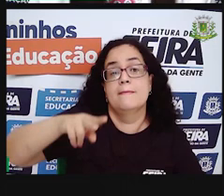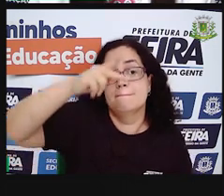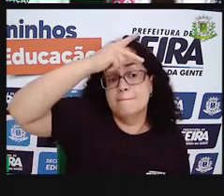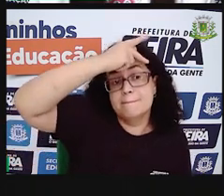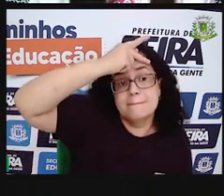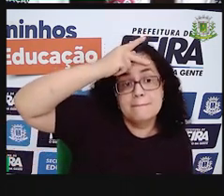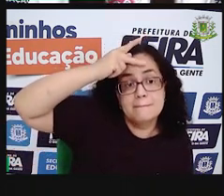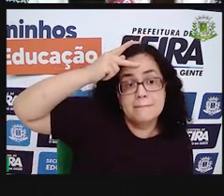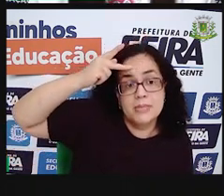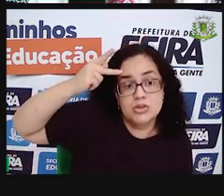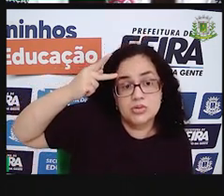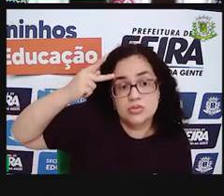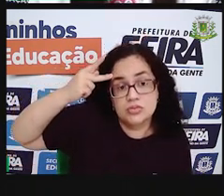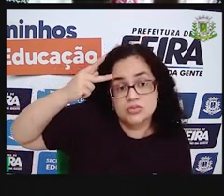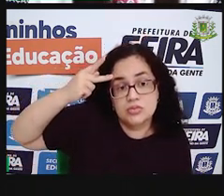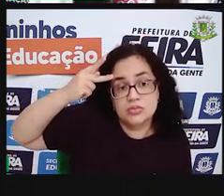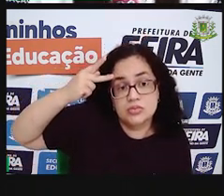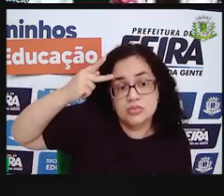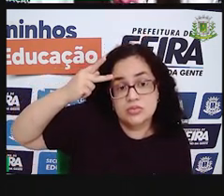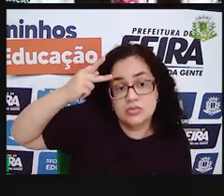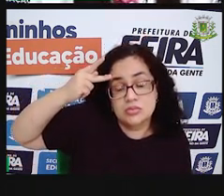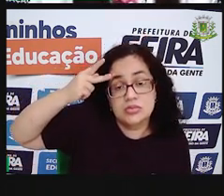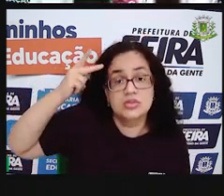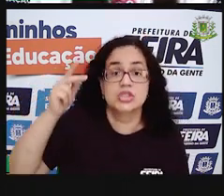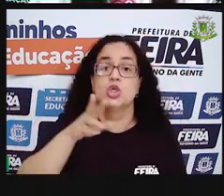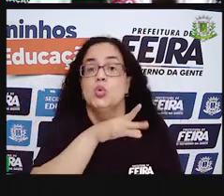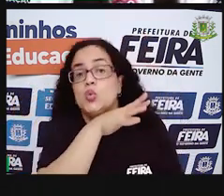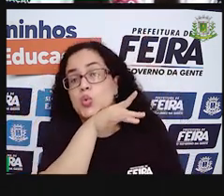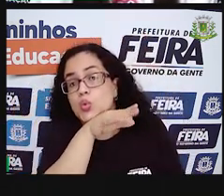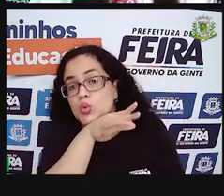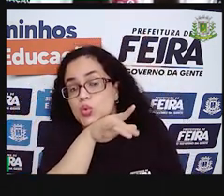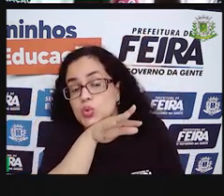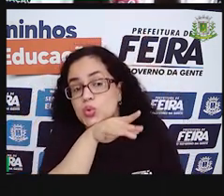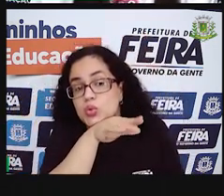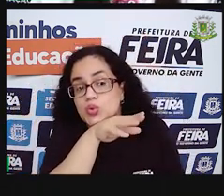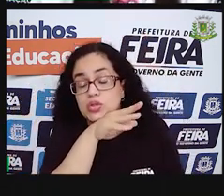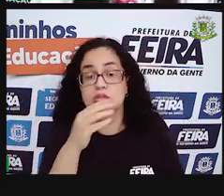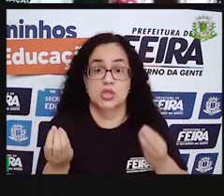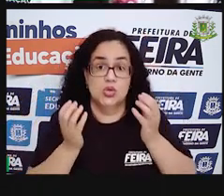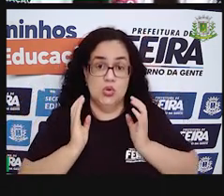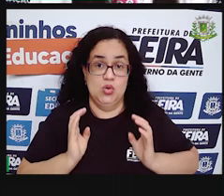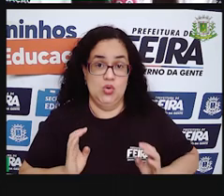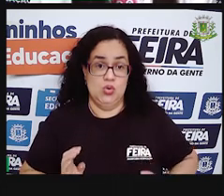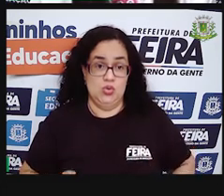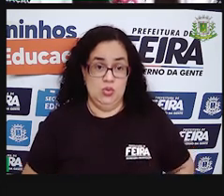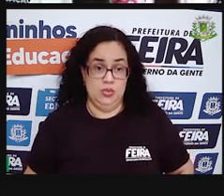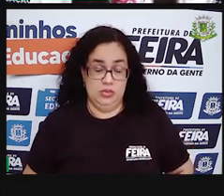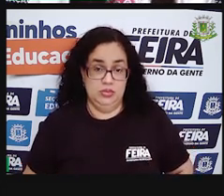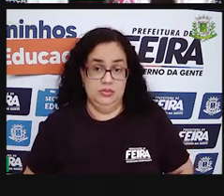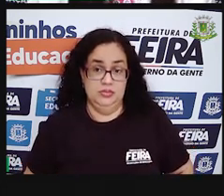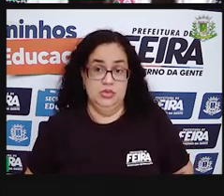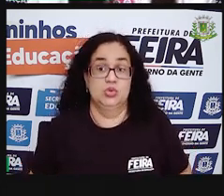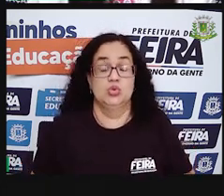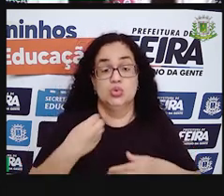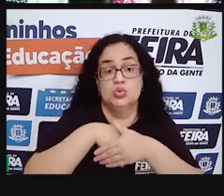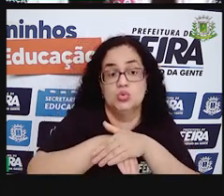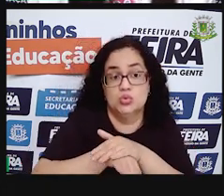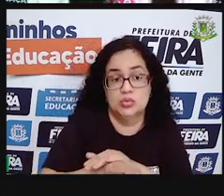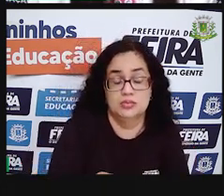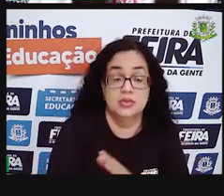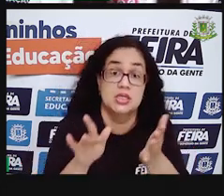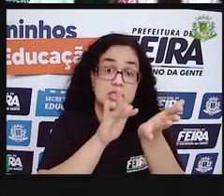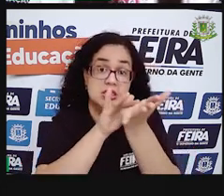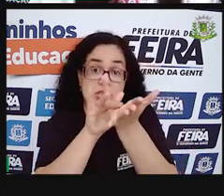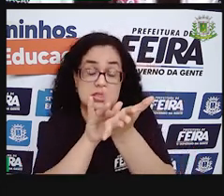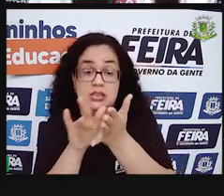pessoas com aspectos negativos em relação ao seu comportamento, aos seus hábitos, os